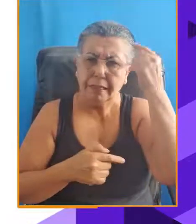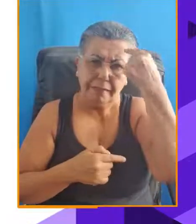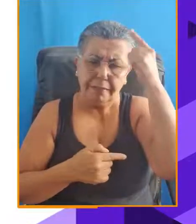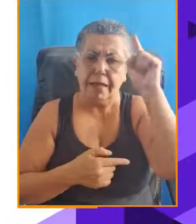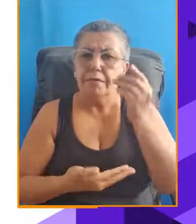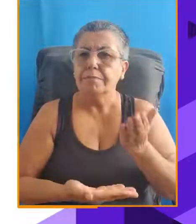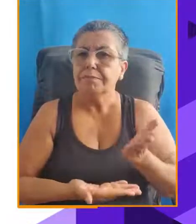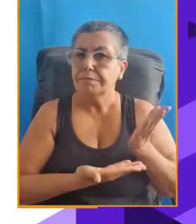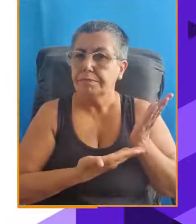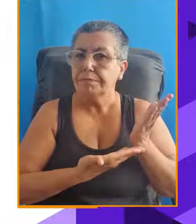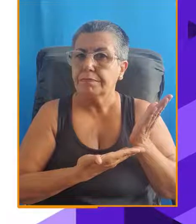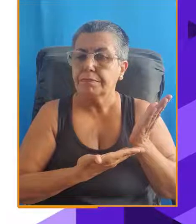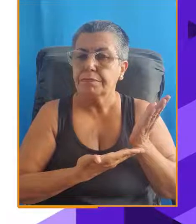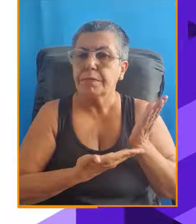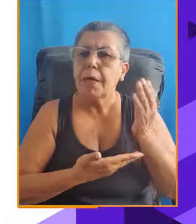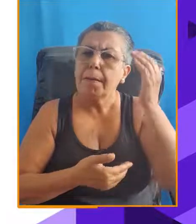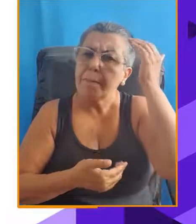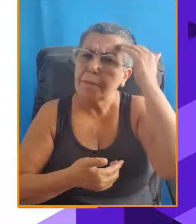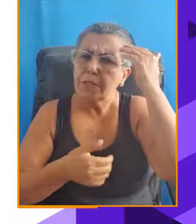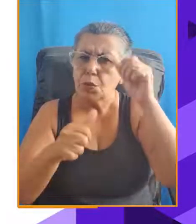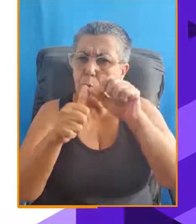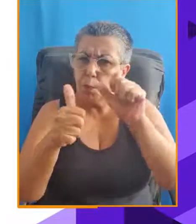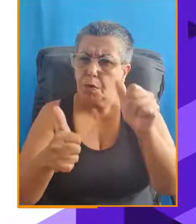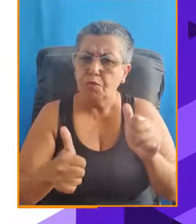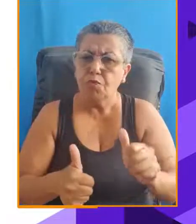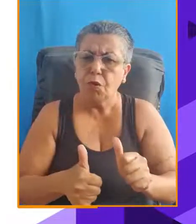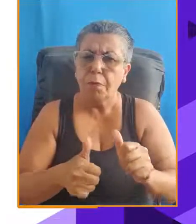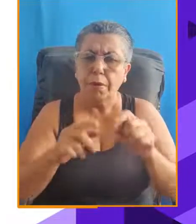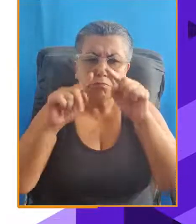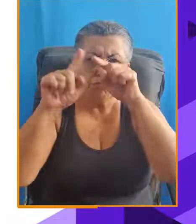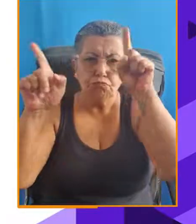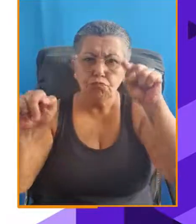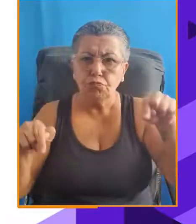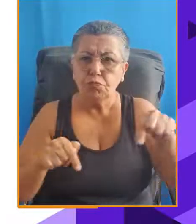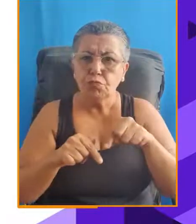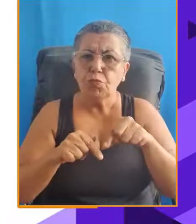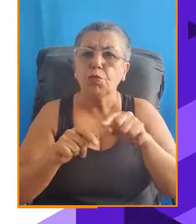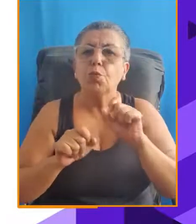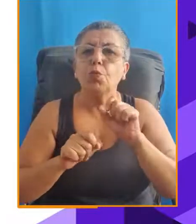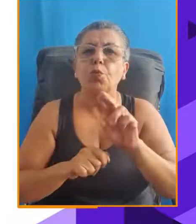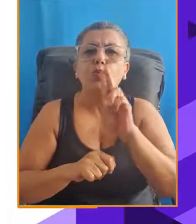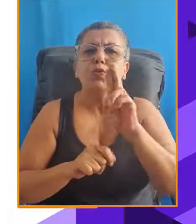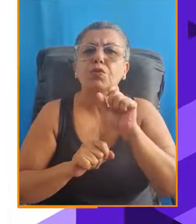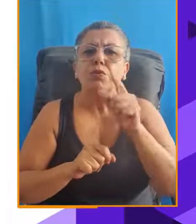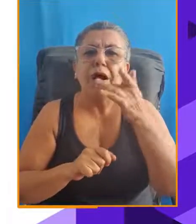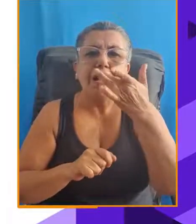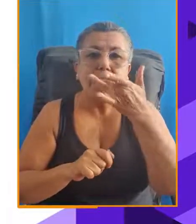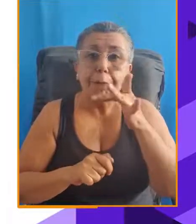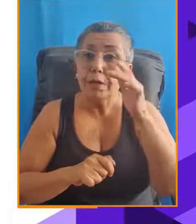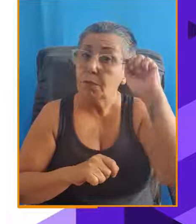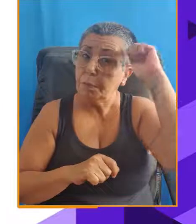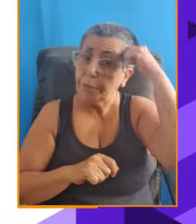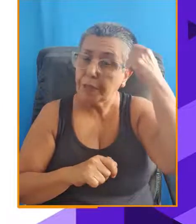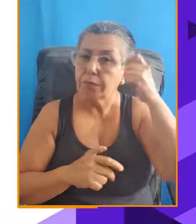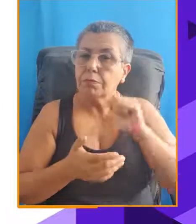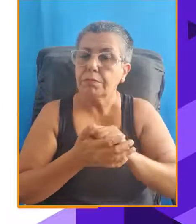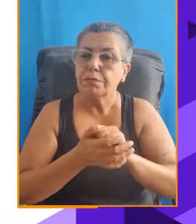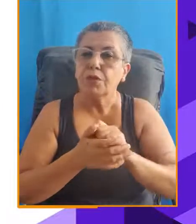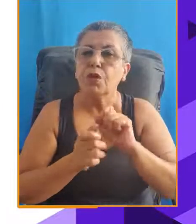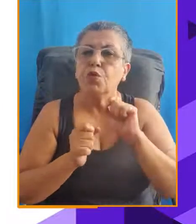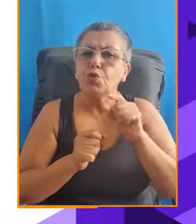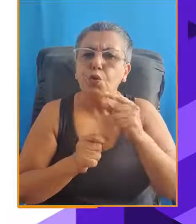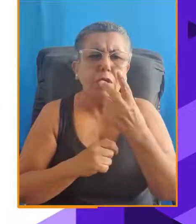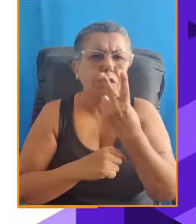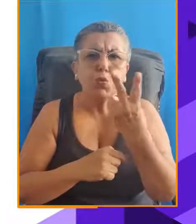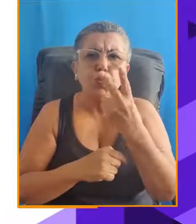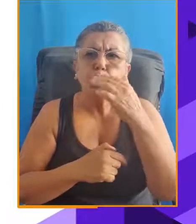ideia. Imagina uma forma no interior de uma moldura em que são utilizados apenas o branco e o preto. Apenas